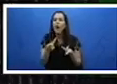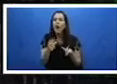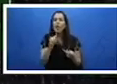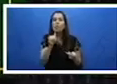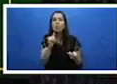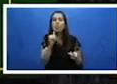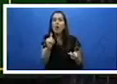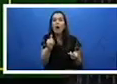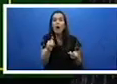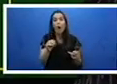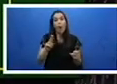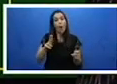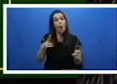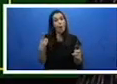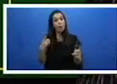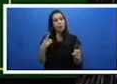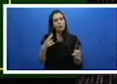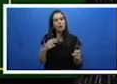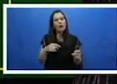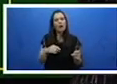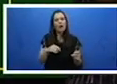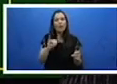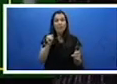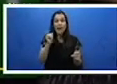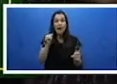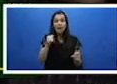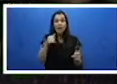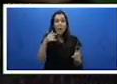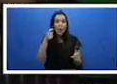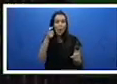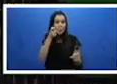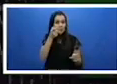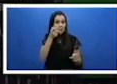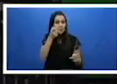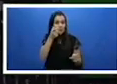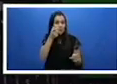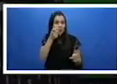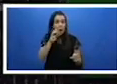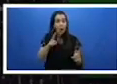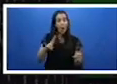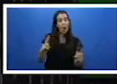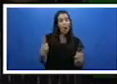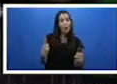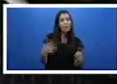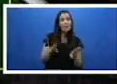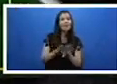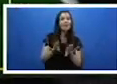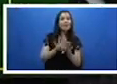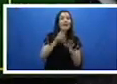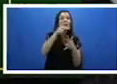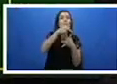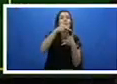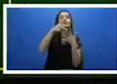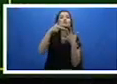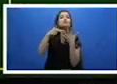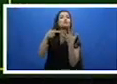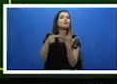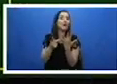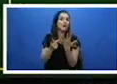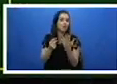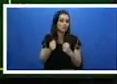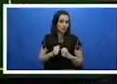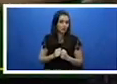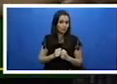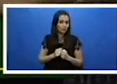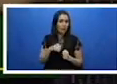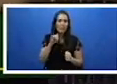apenas observador, tá? Ou ele vai ser um personagem? O narrador é observador, é o que, né, está contando